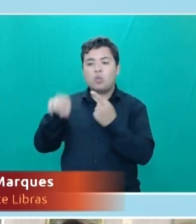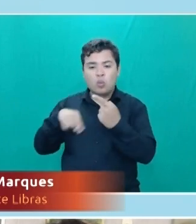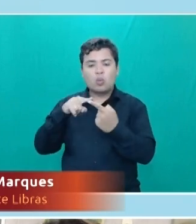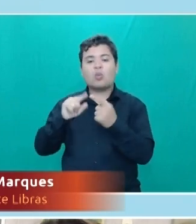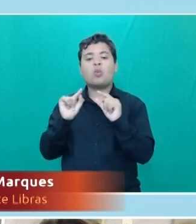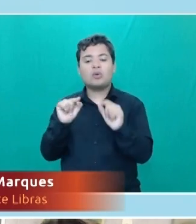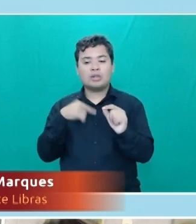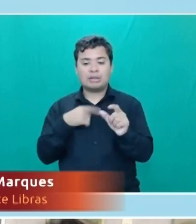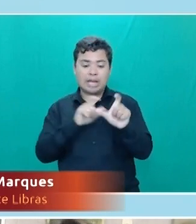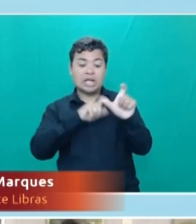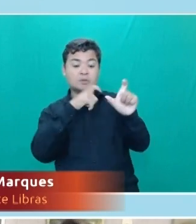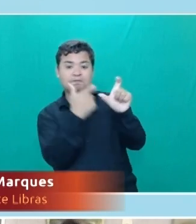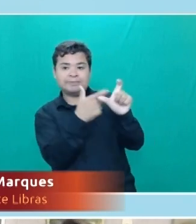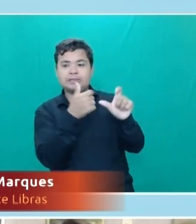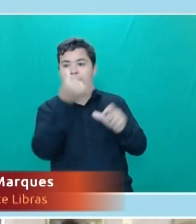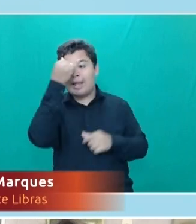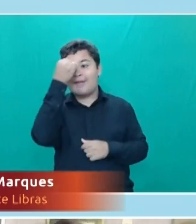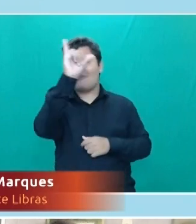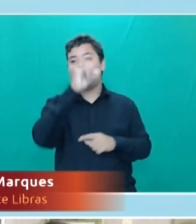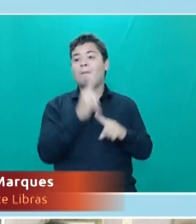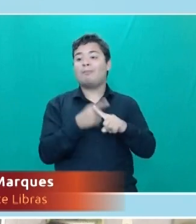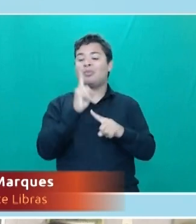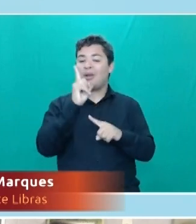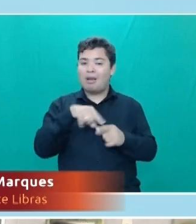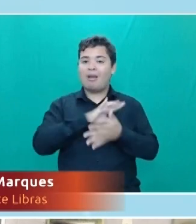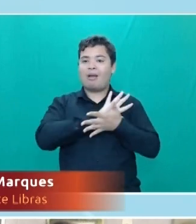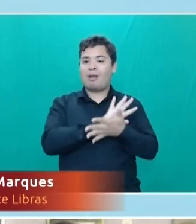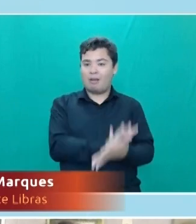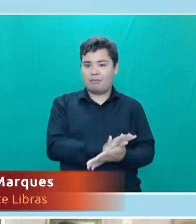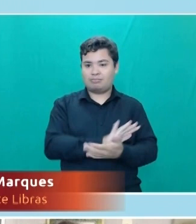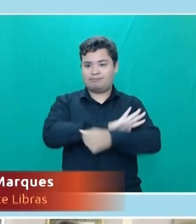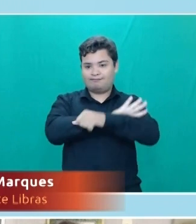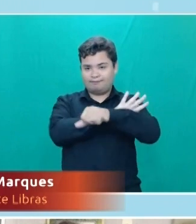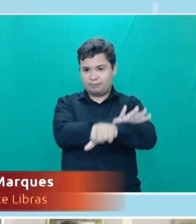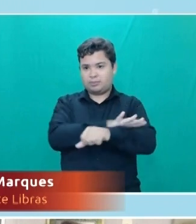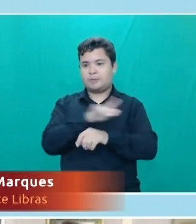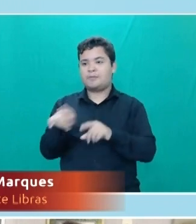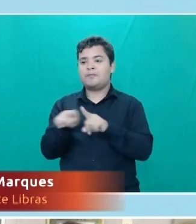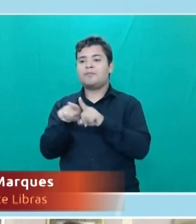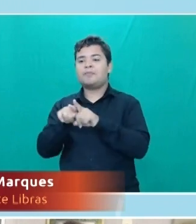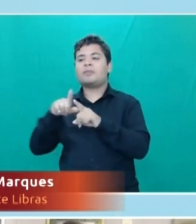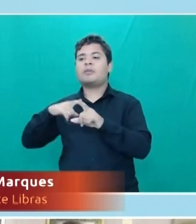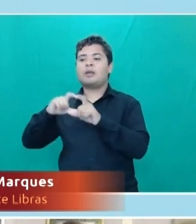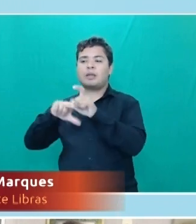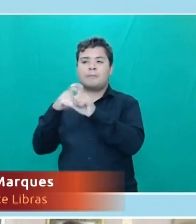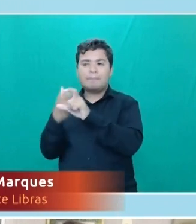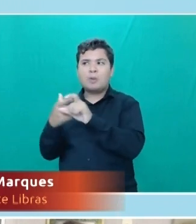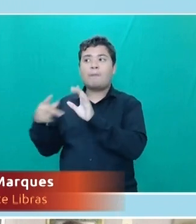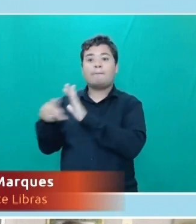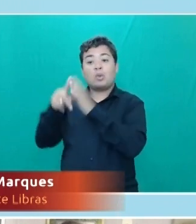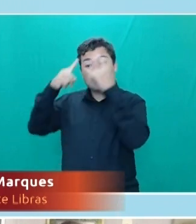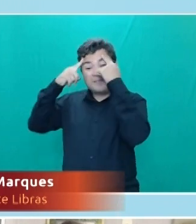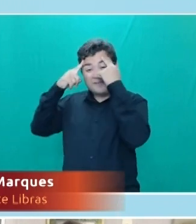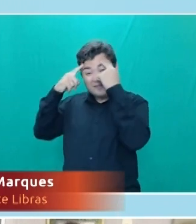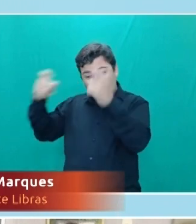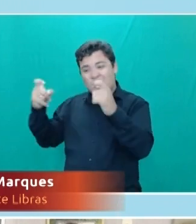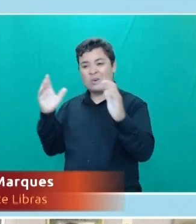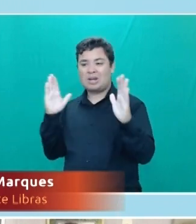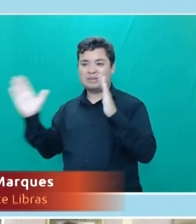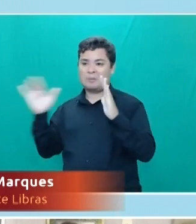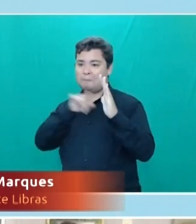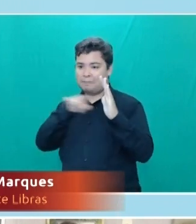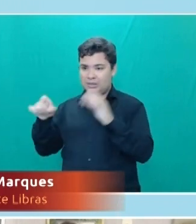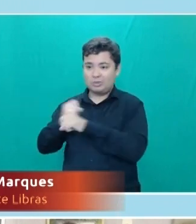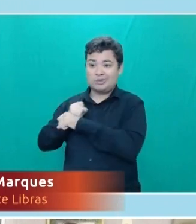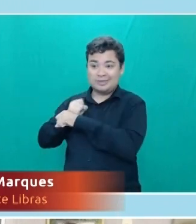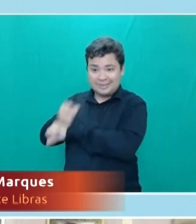certas expressões que podem ser consideradas racistas, expressões que vieram dessa violência e desse momento, né, da